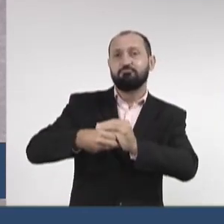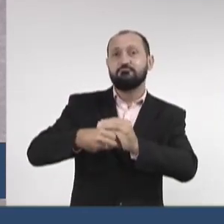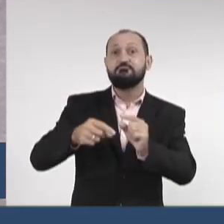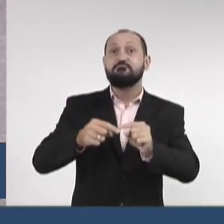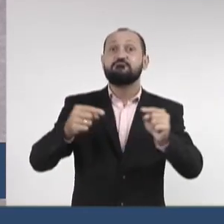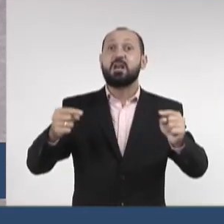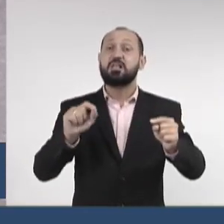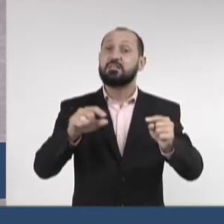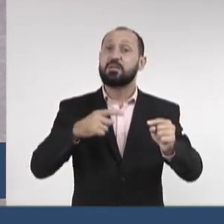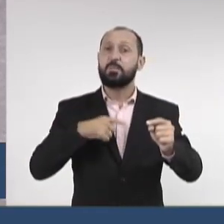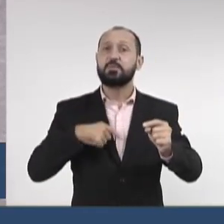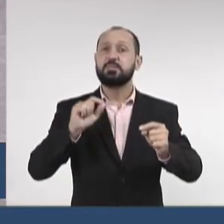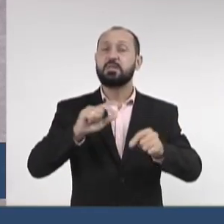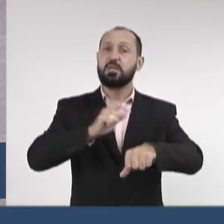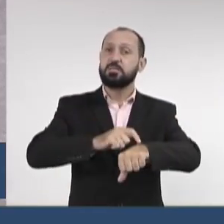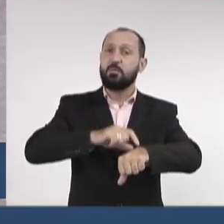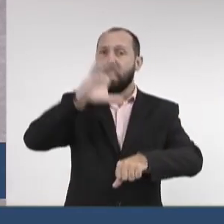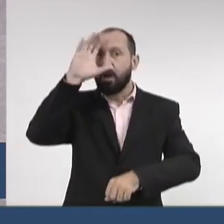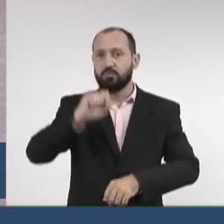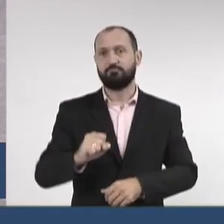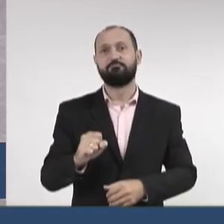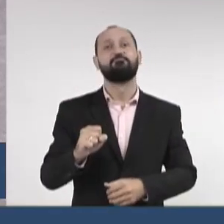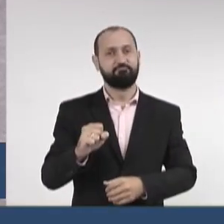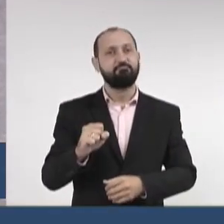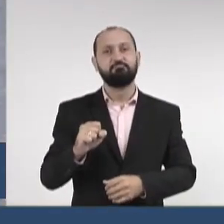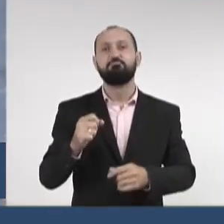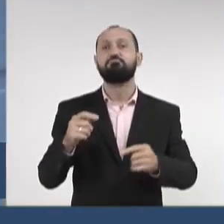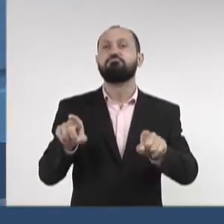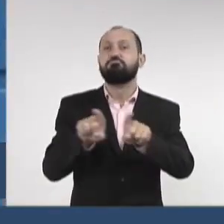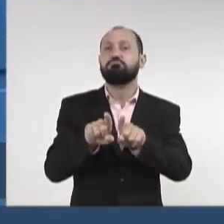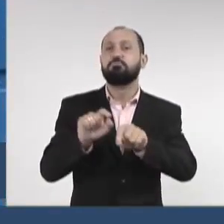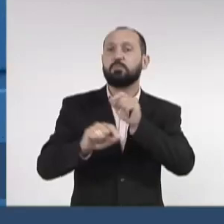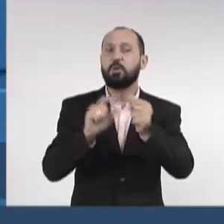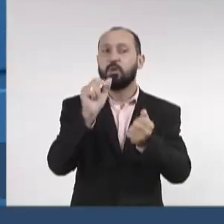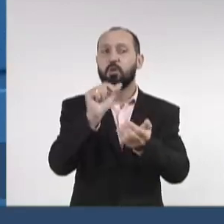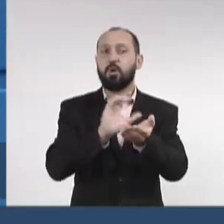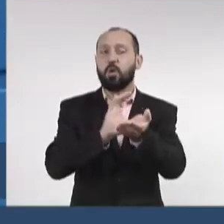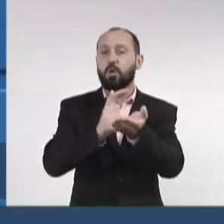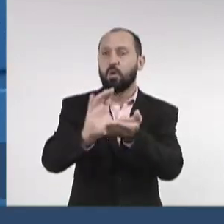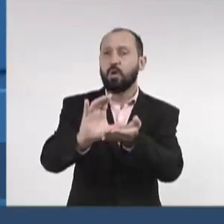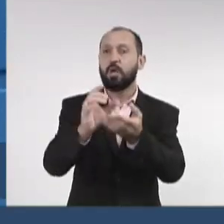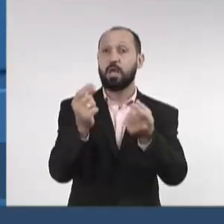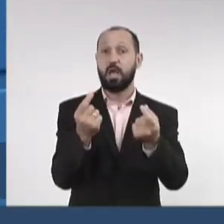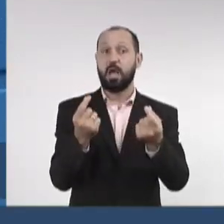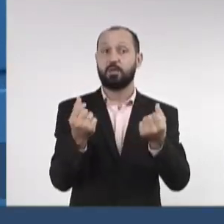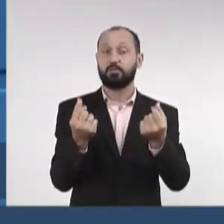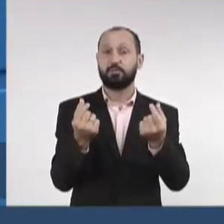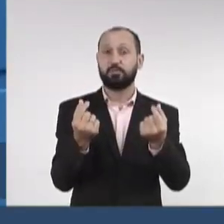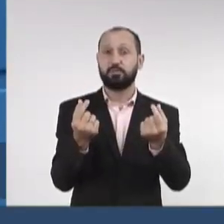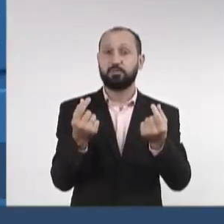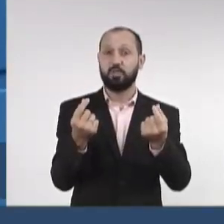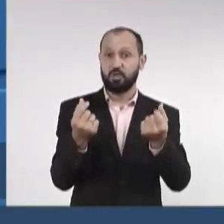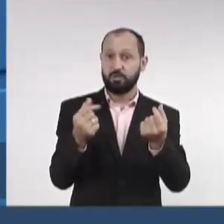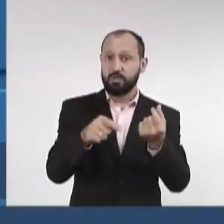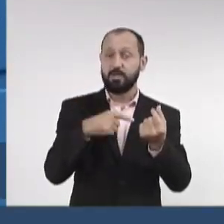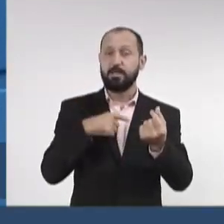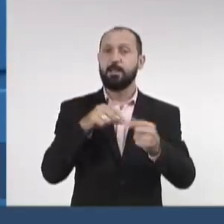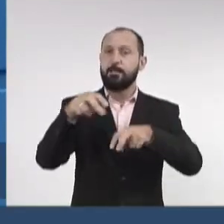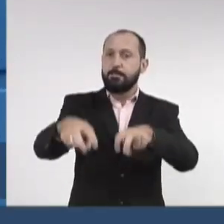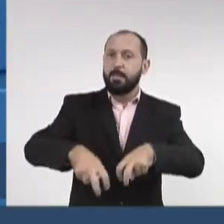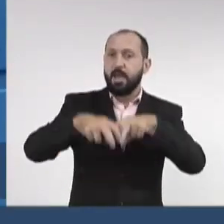forma de resolver esse problema que ataca não só o nosso estado, mas vários territórios